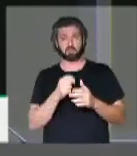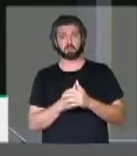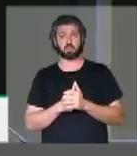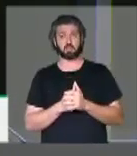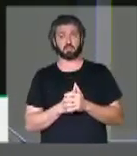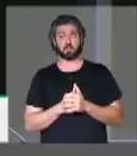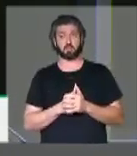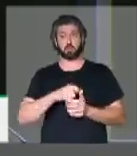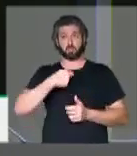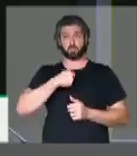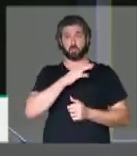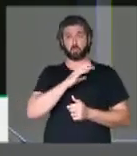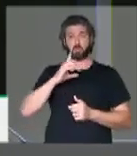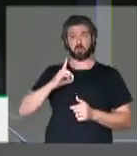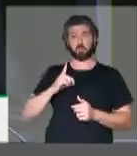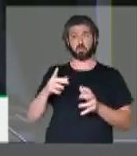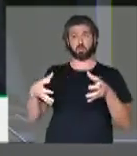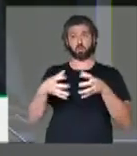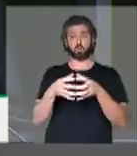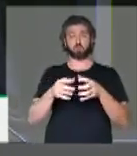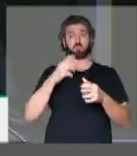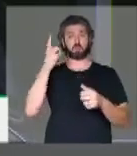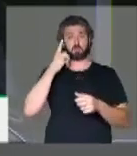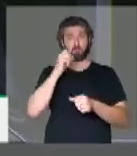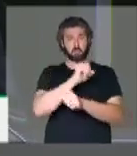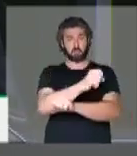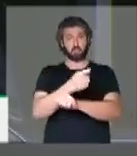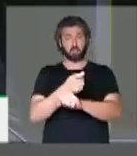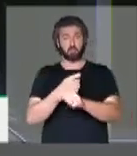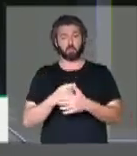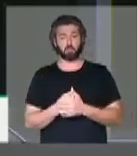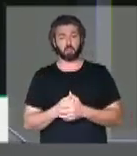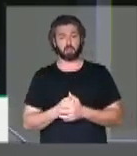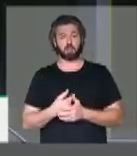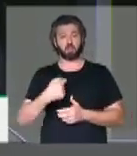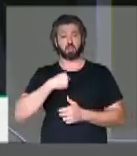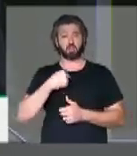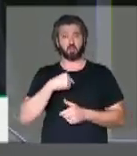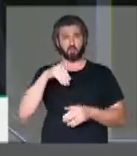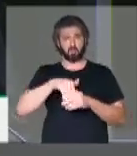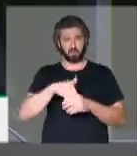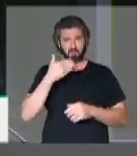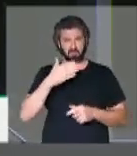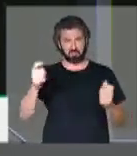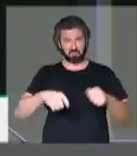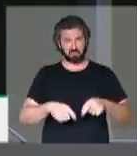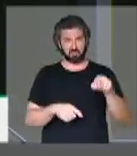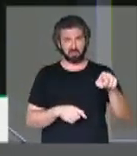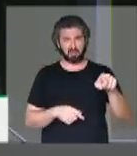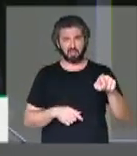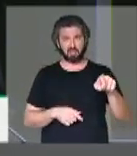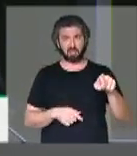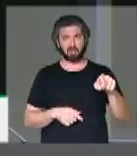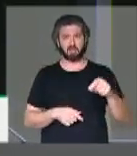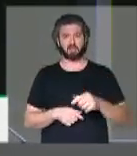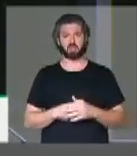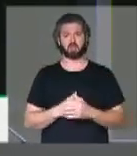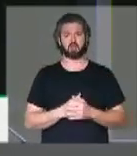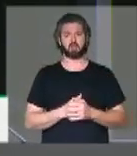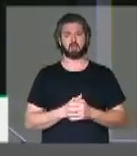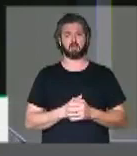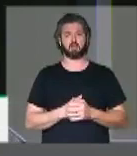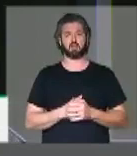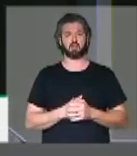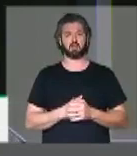como coordenador da bancada quilombola eu não tenho como votar a favor ea bancada do psb